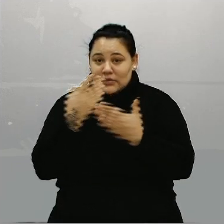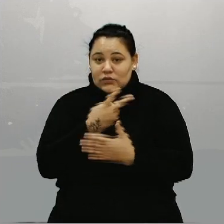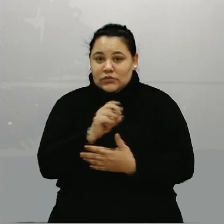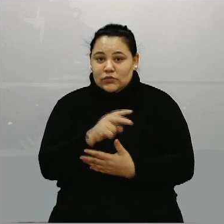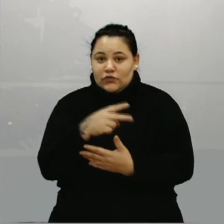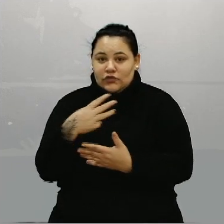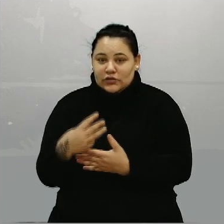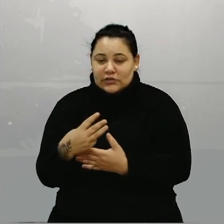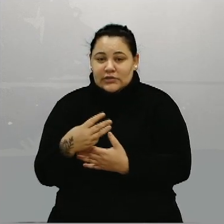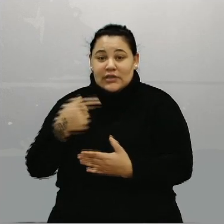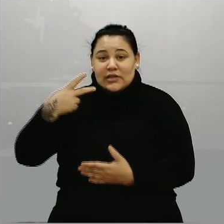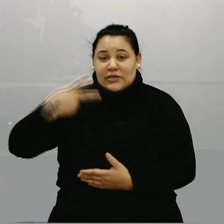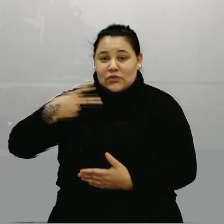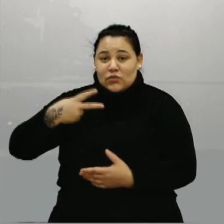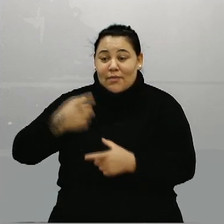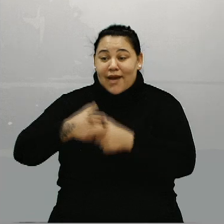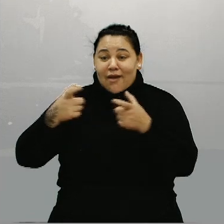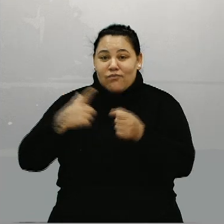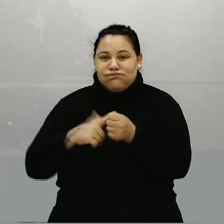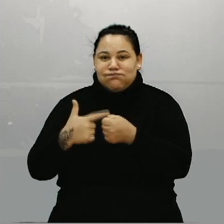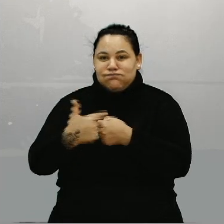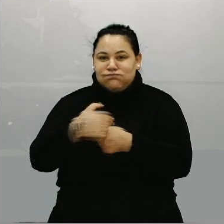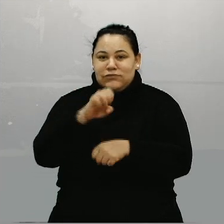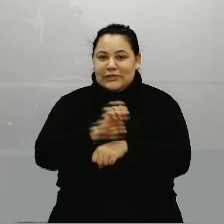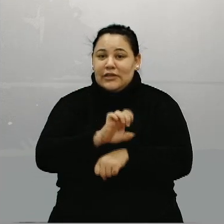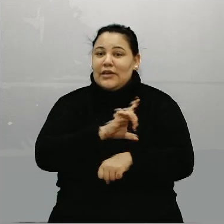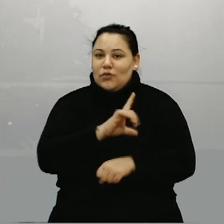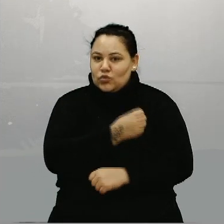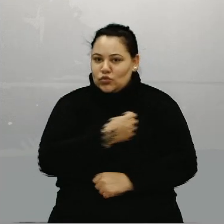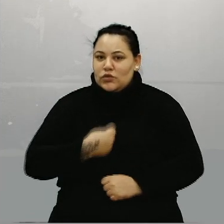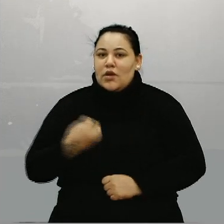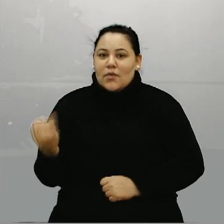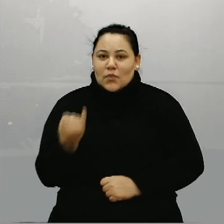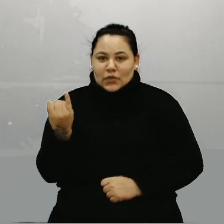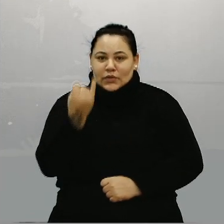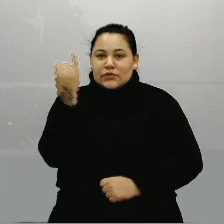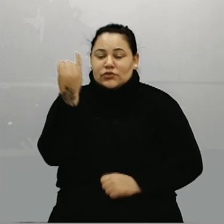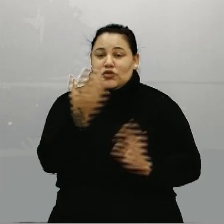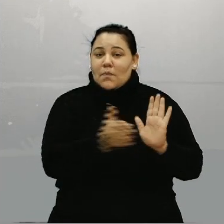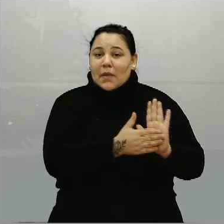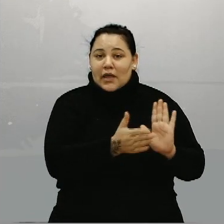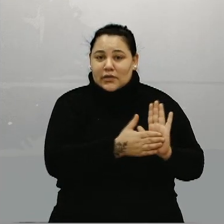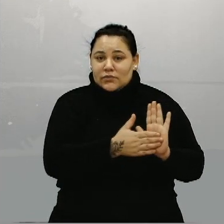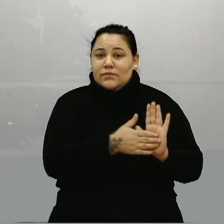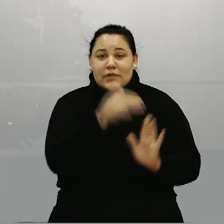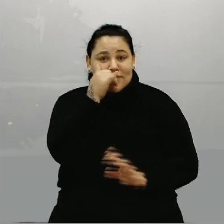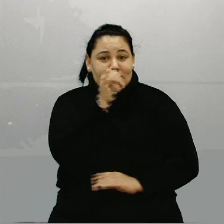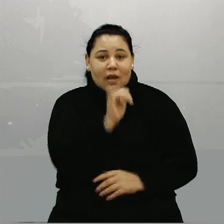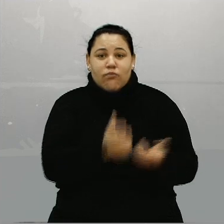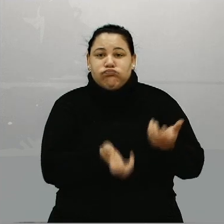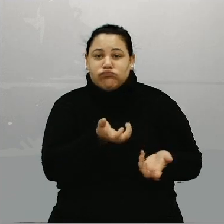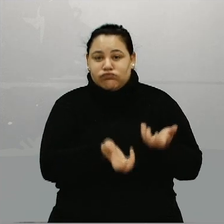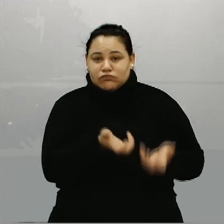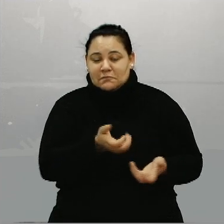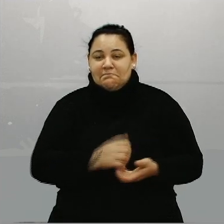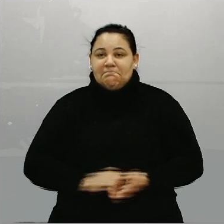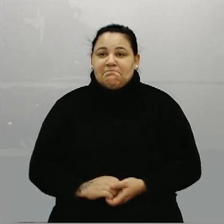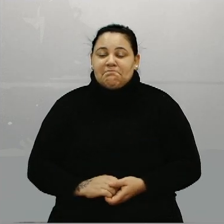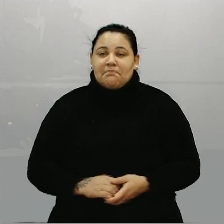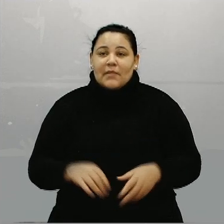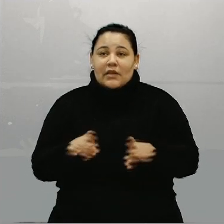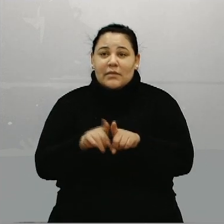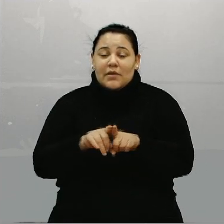cidade do estado tem, né, um número significativo de planos de prevenção contra incêndio. E ainda